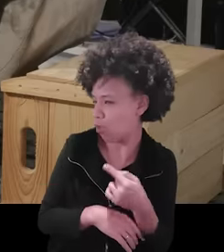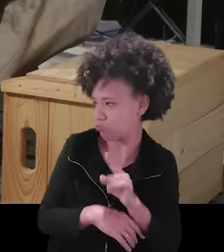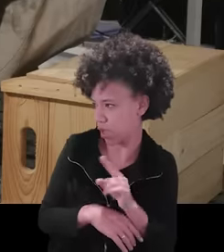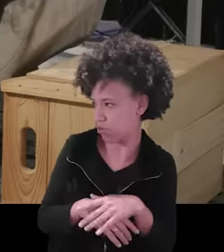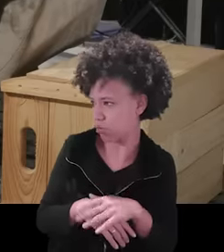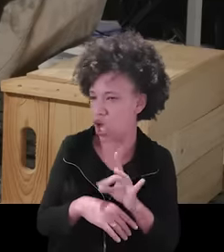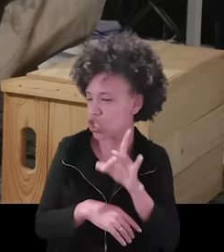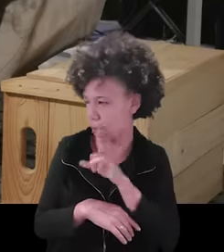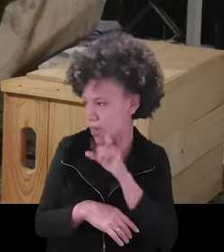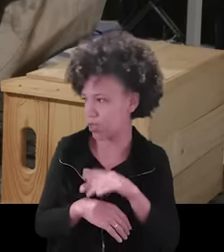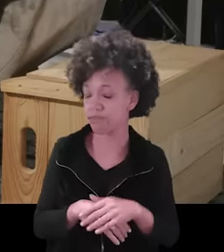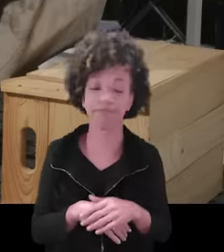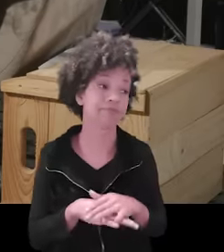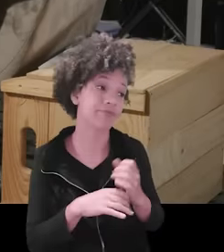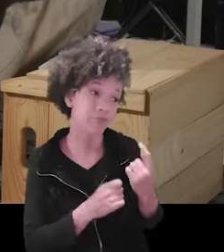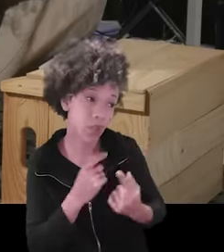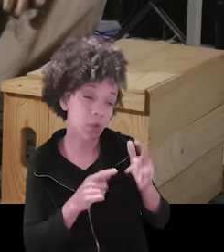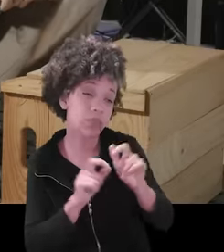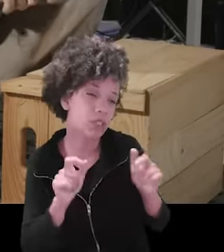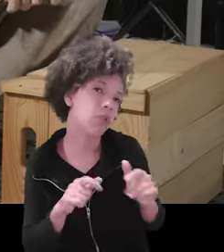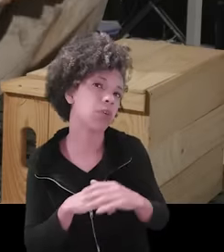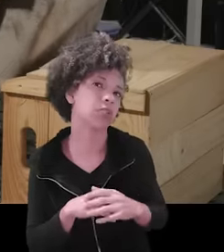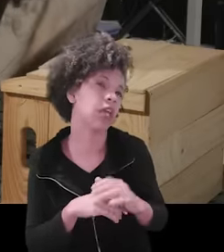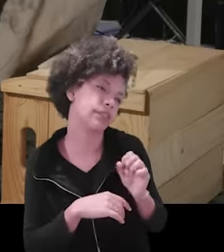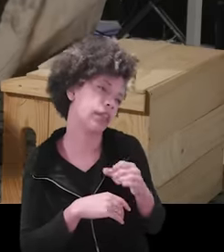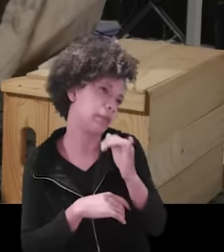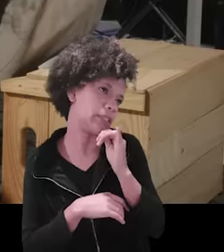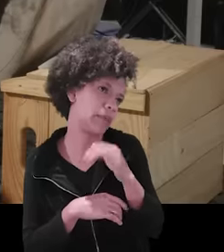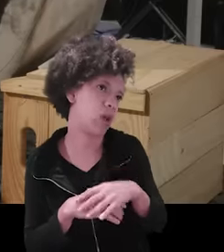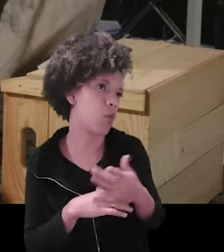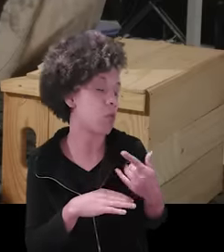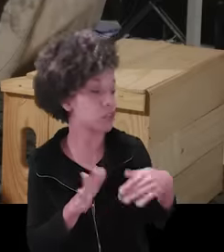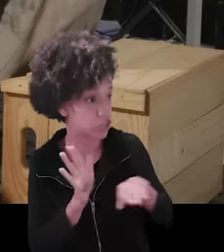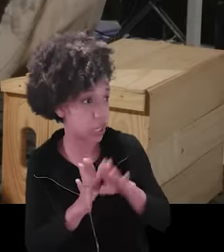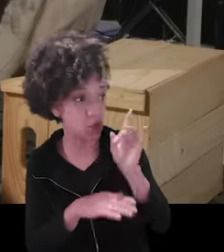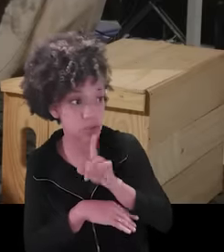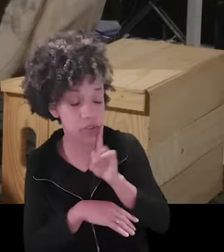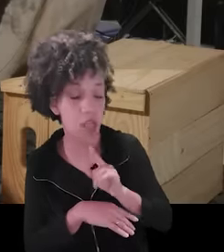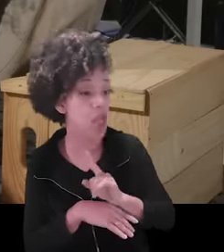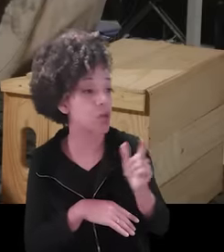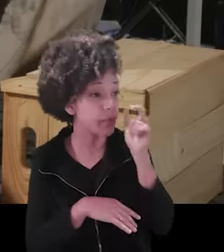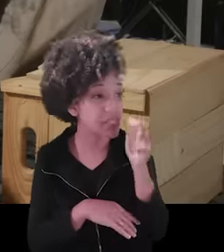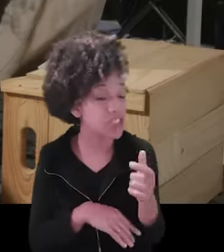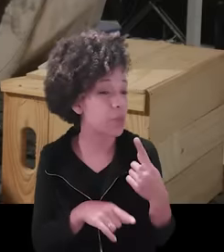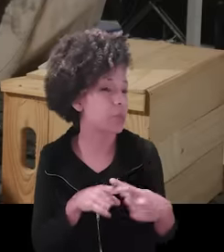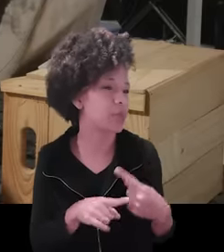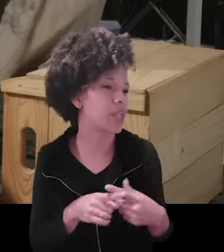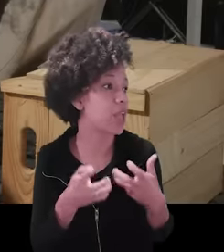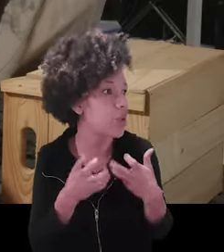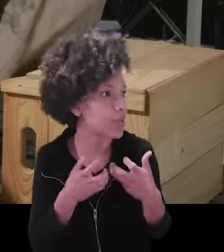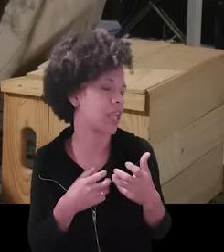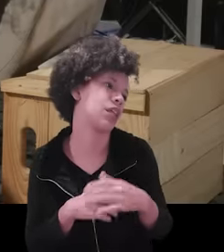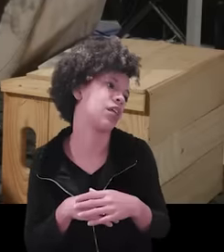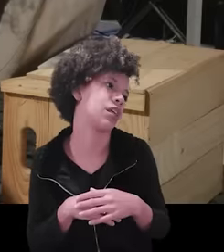que tem lá ou não ele não só americana partir de hoje algumas algumas pessoas em quando eu fui para lá eu não assisti essas